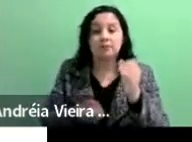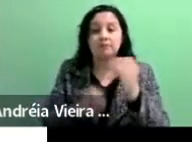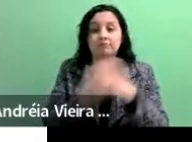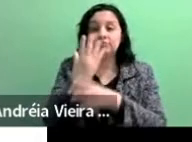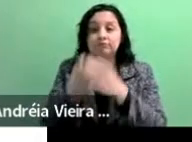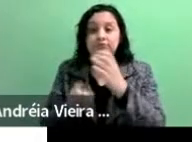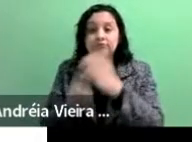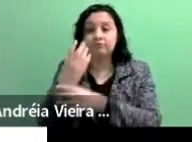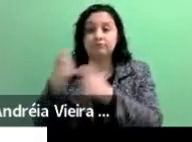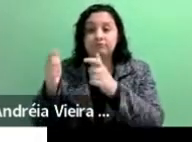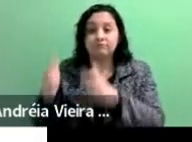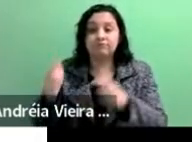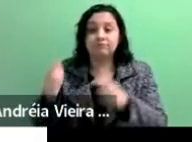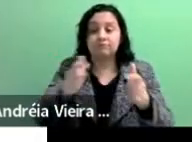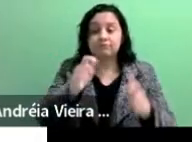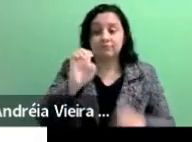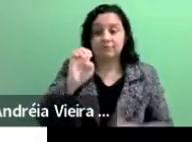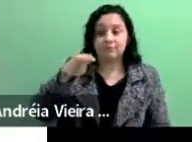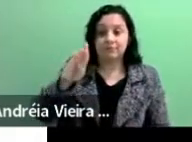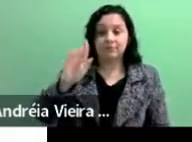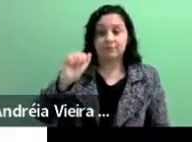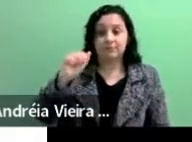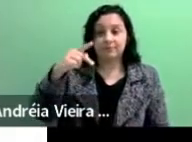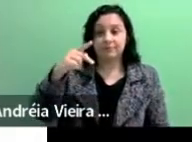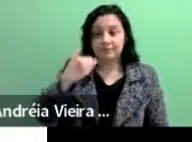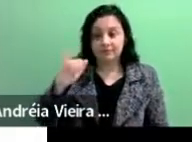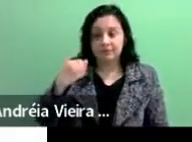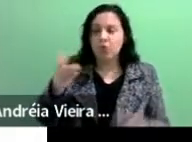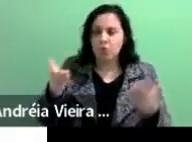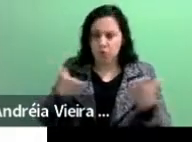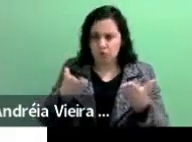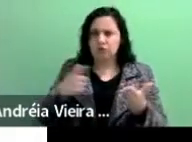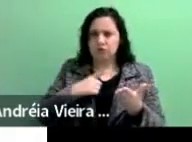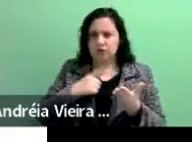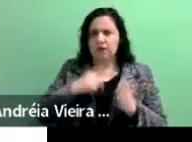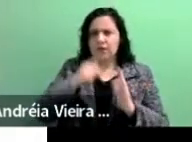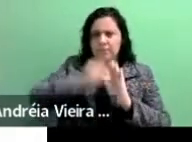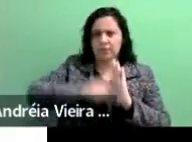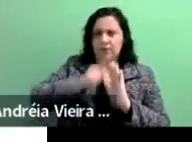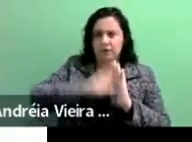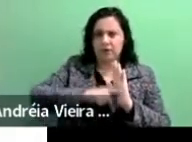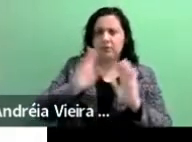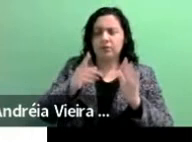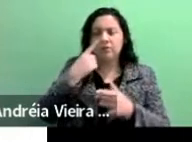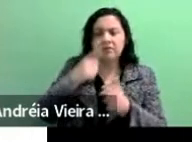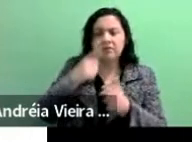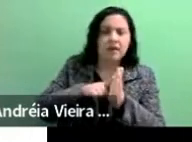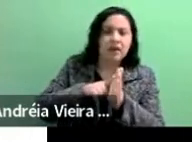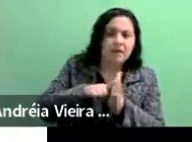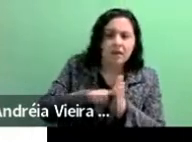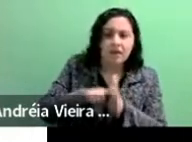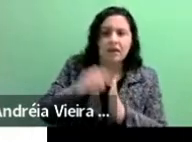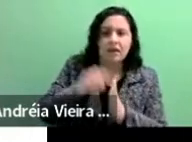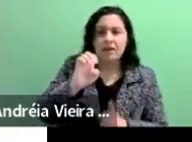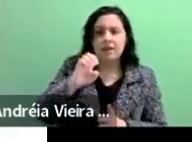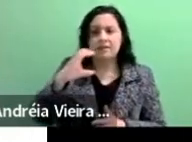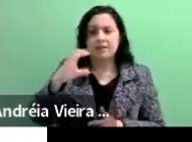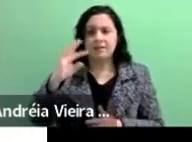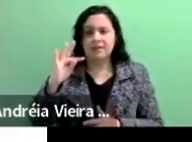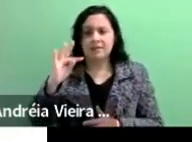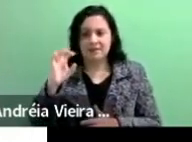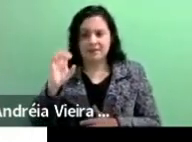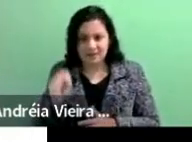tem um programa de apoio, né, que avalia a maturidade das nossas ICTs, que são credenciadas como unidade